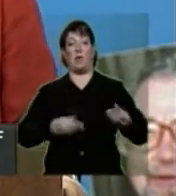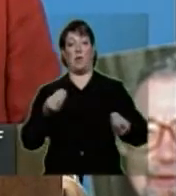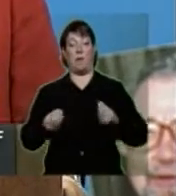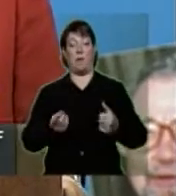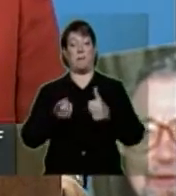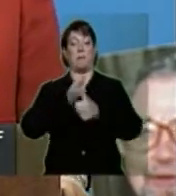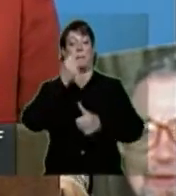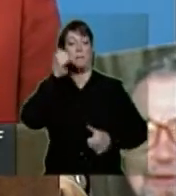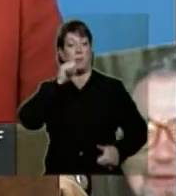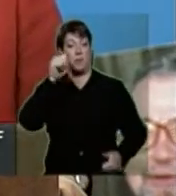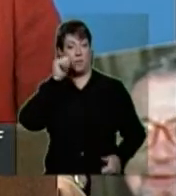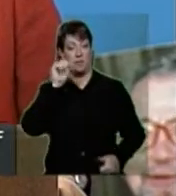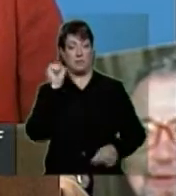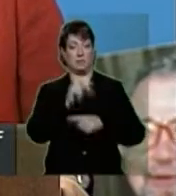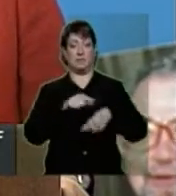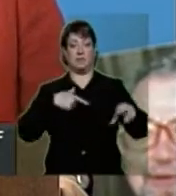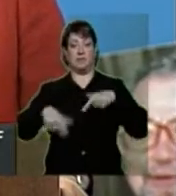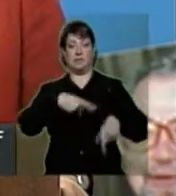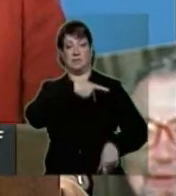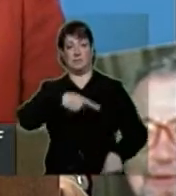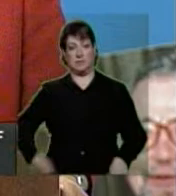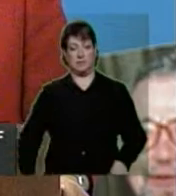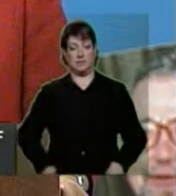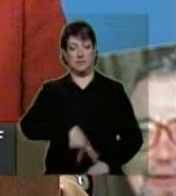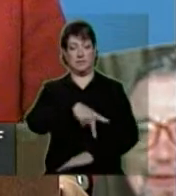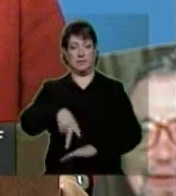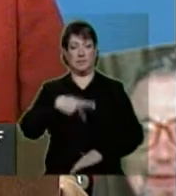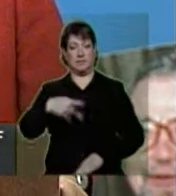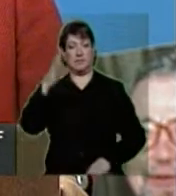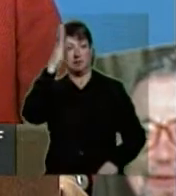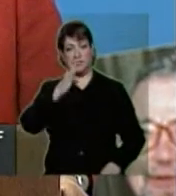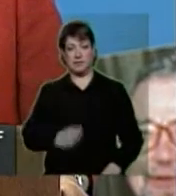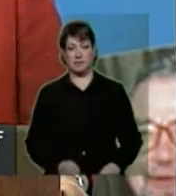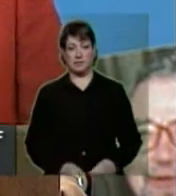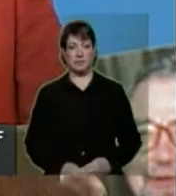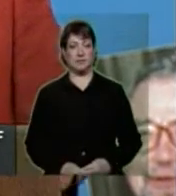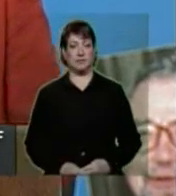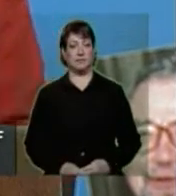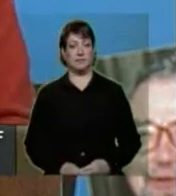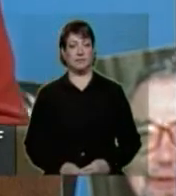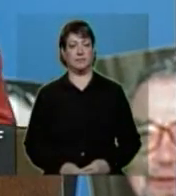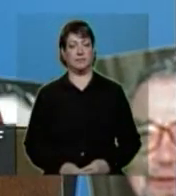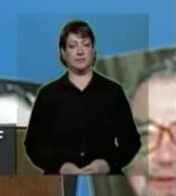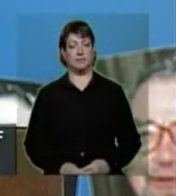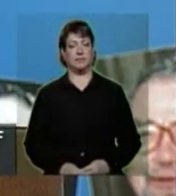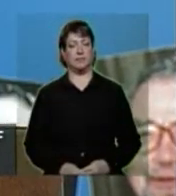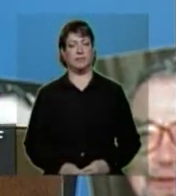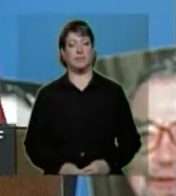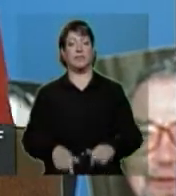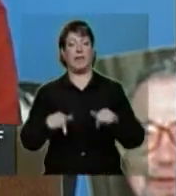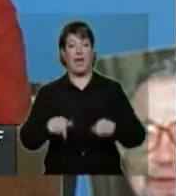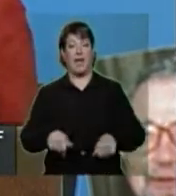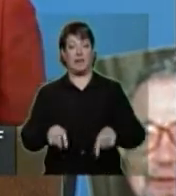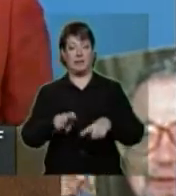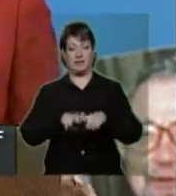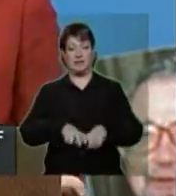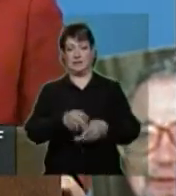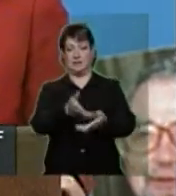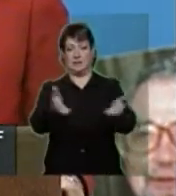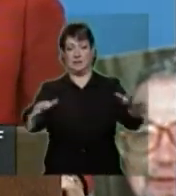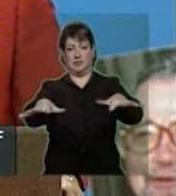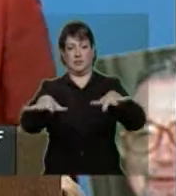primeira mulher a exercer a presidência da República no Brasil. Nessa plateia